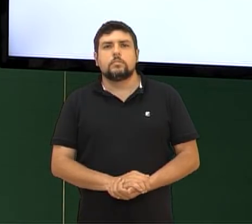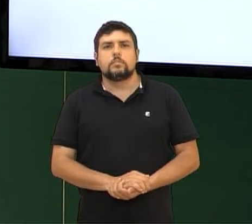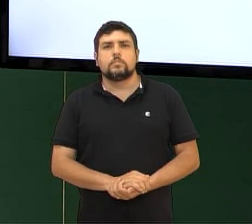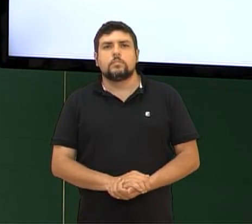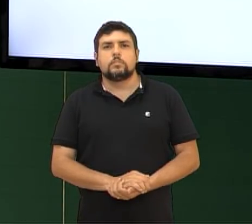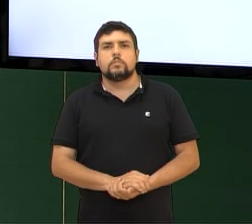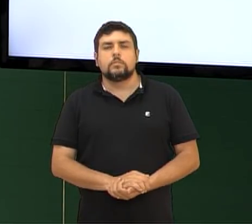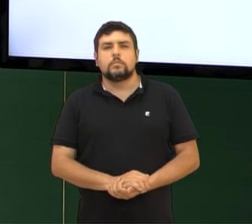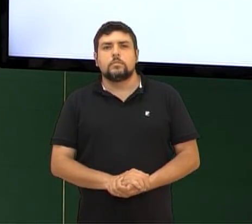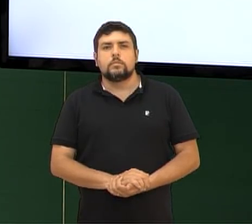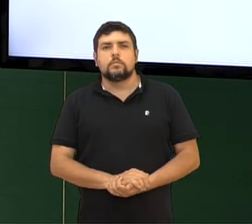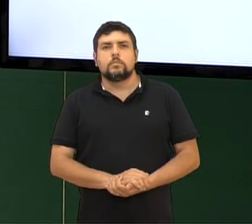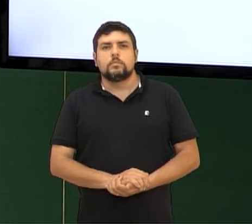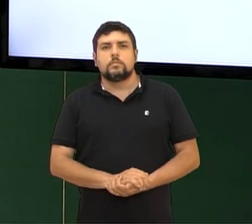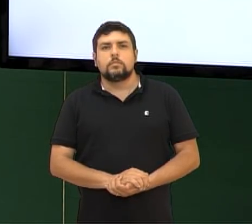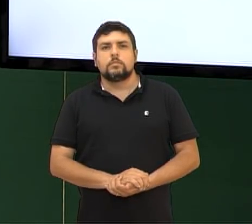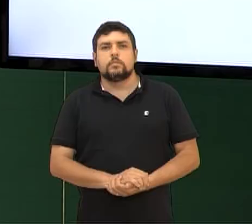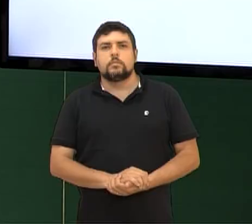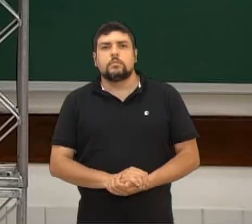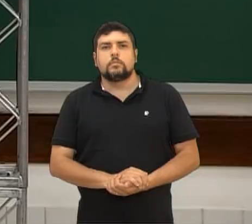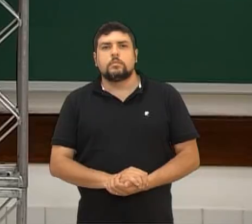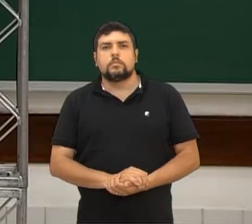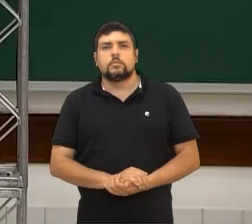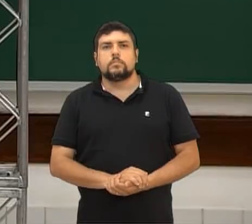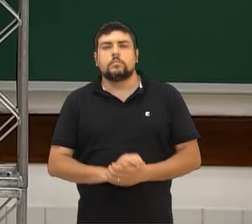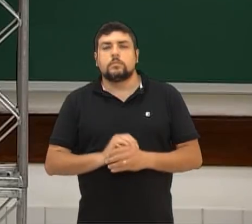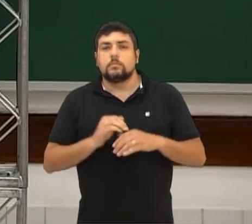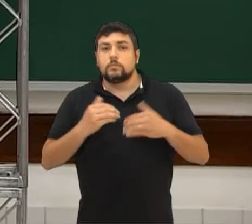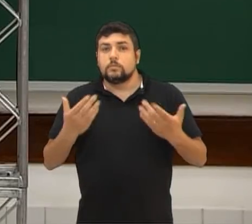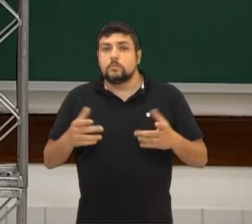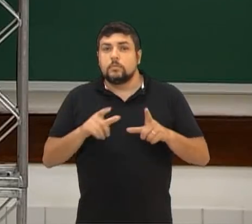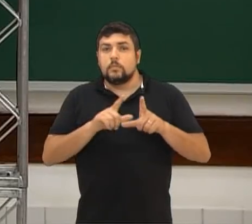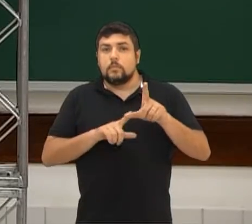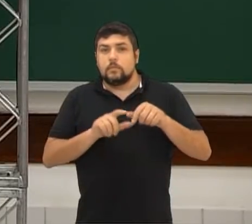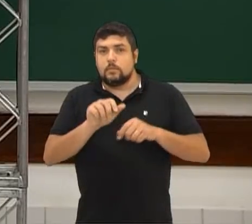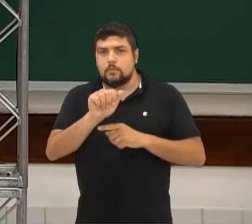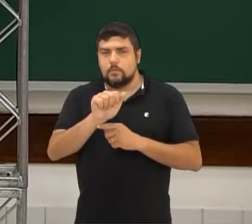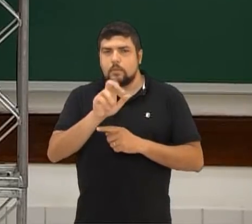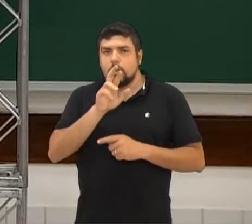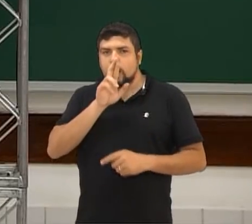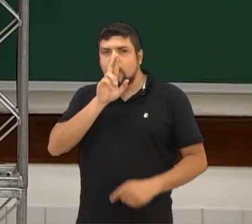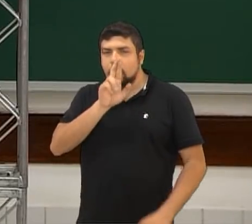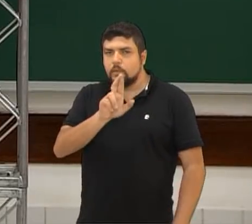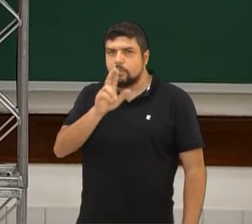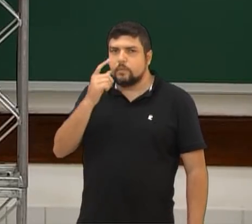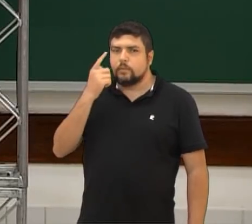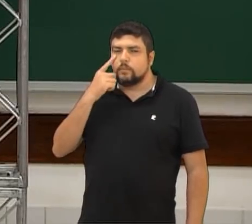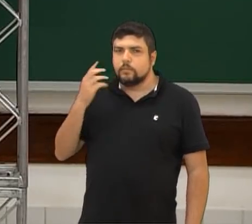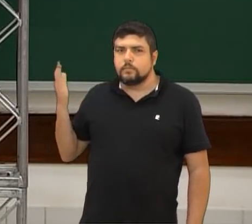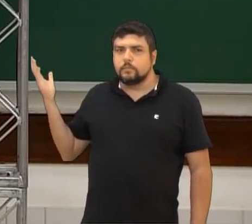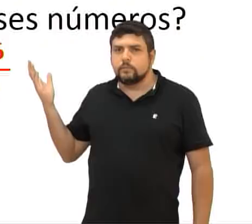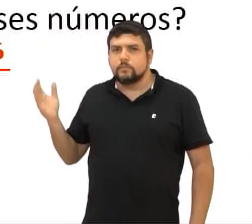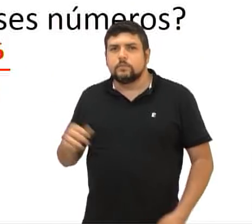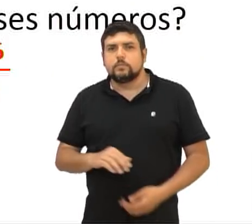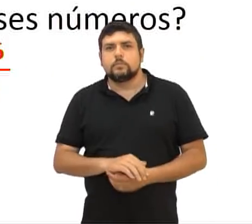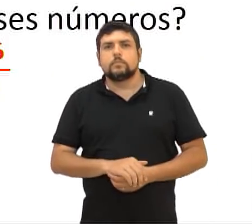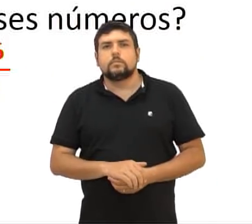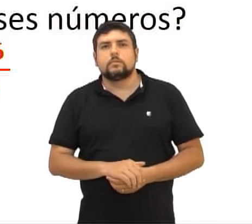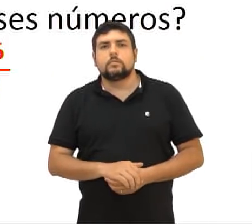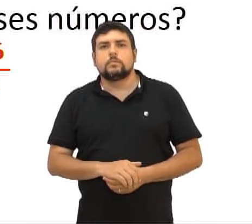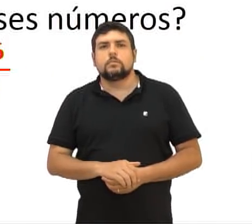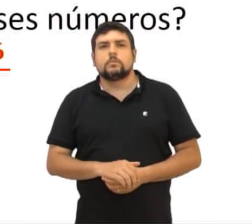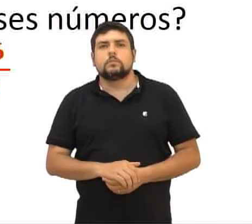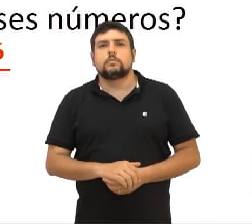Então, na letra A, ele vai falar para vocês ali, ó, no resultado, que os extremos, eles